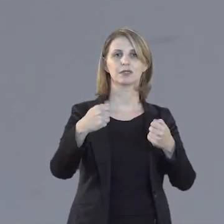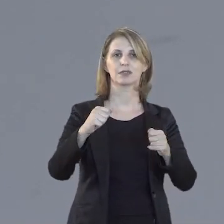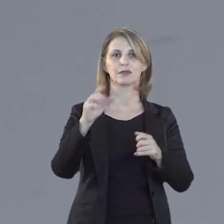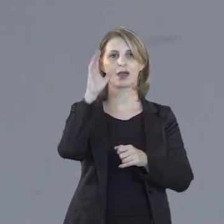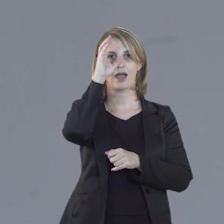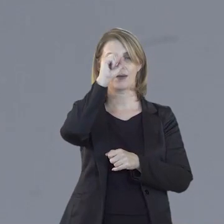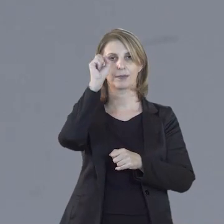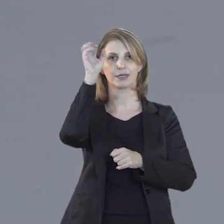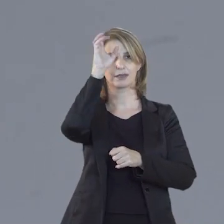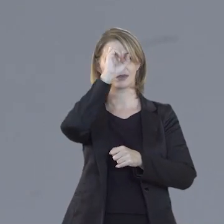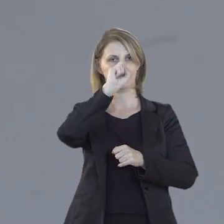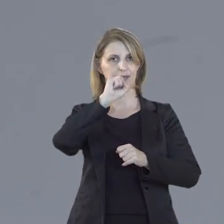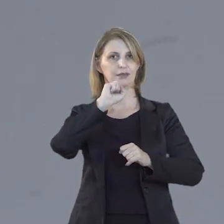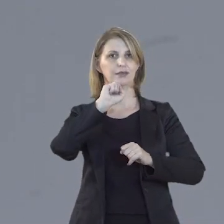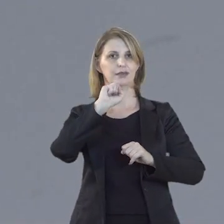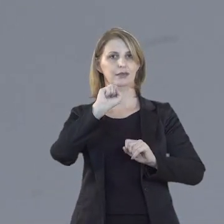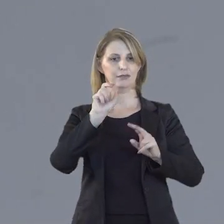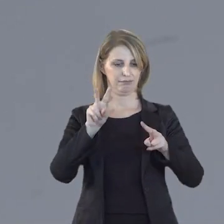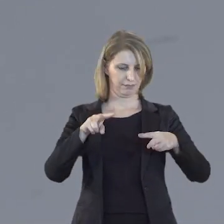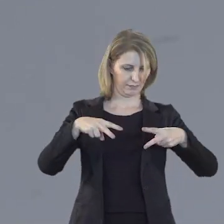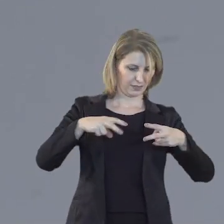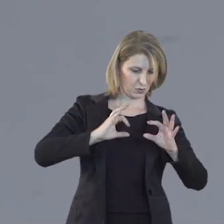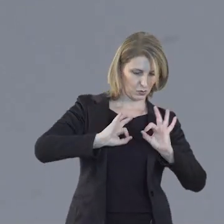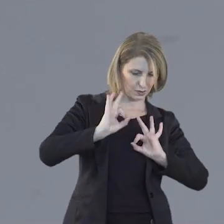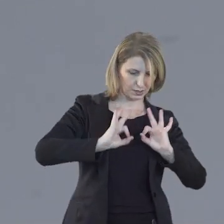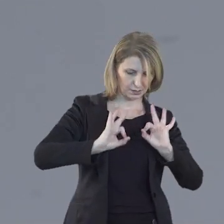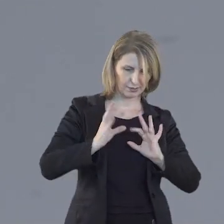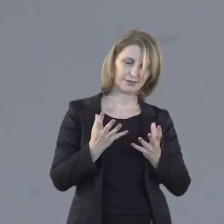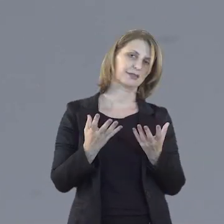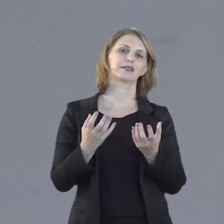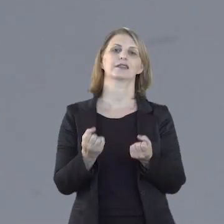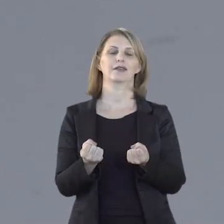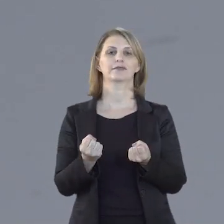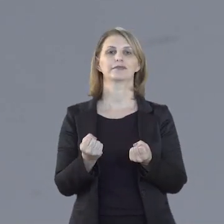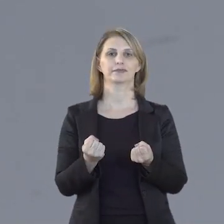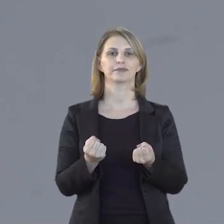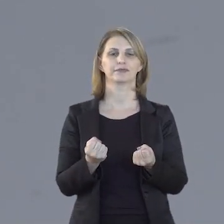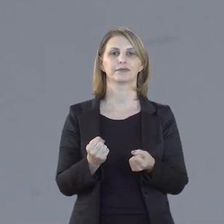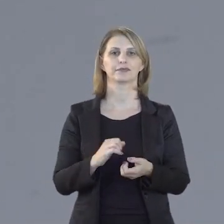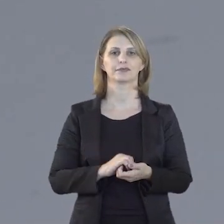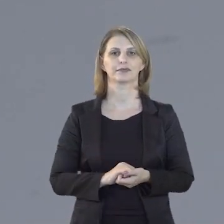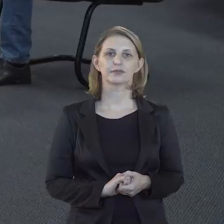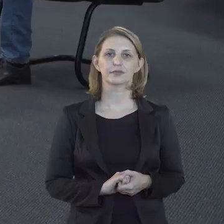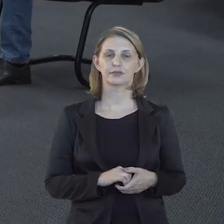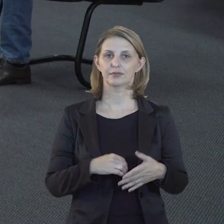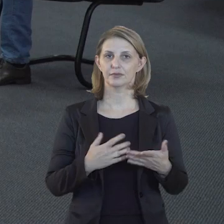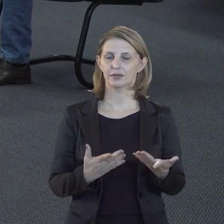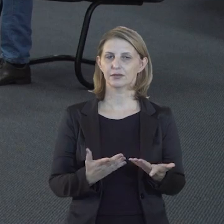longo, então a gente precisa aprender, reconhecer, se organizar e se permitir.